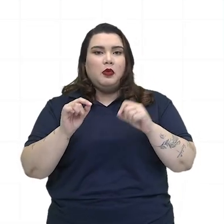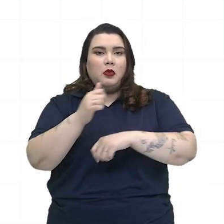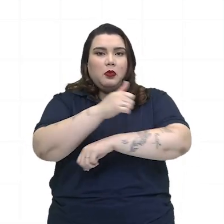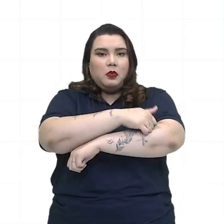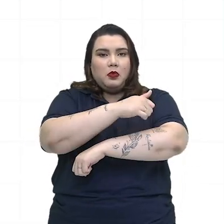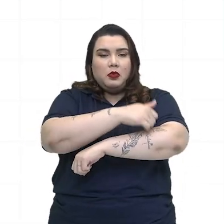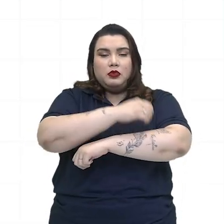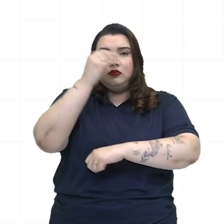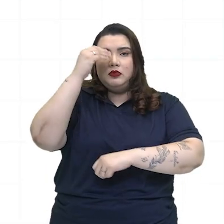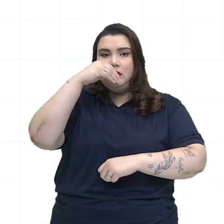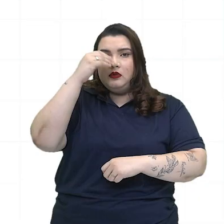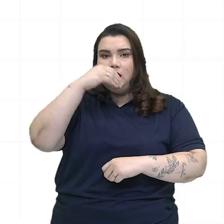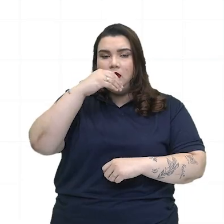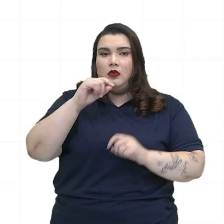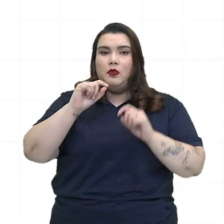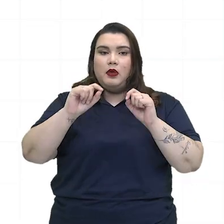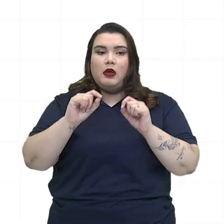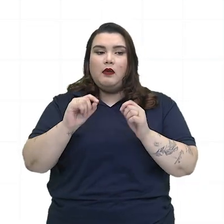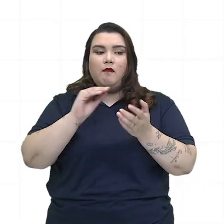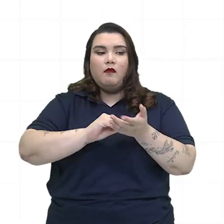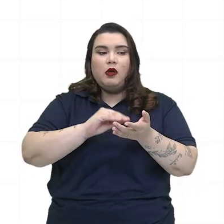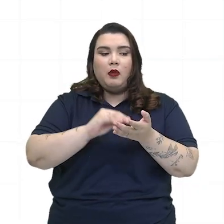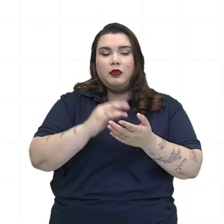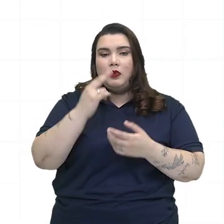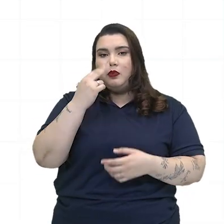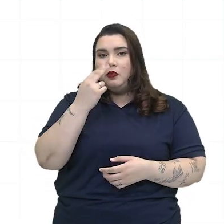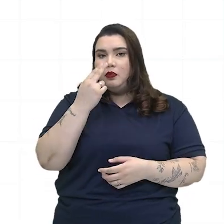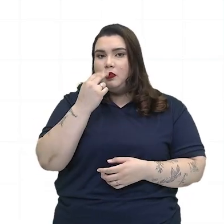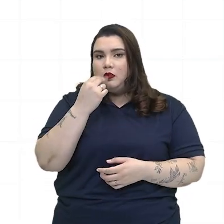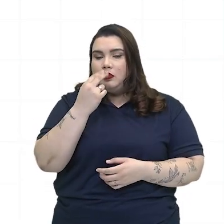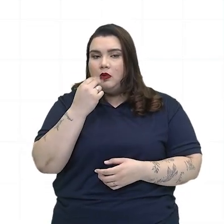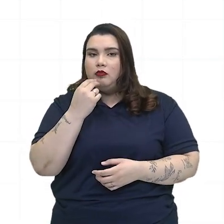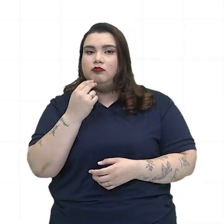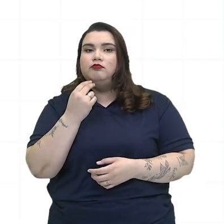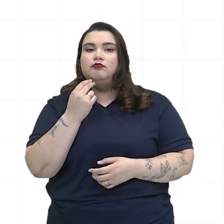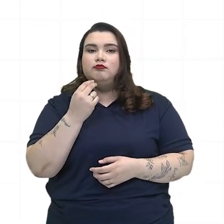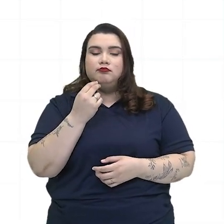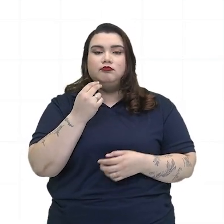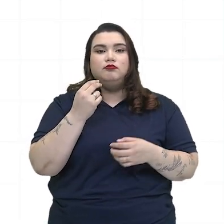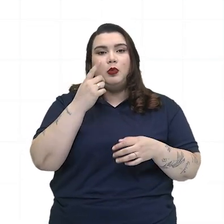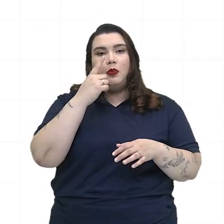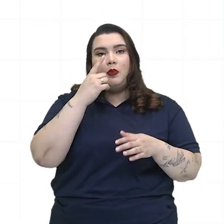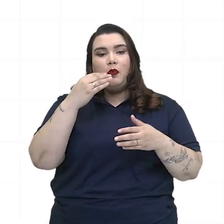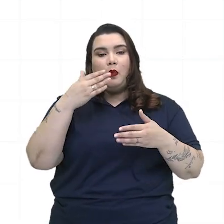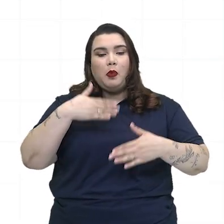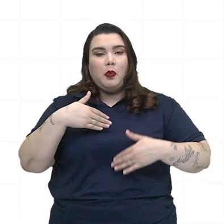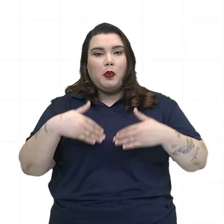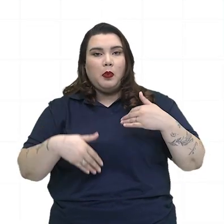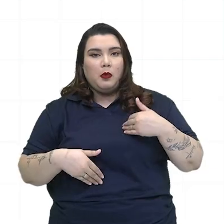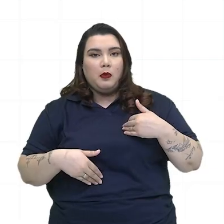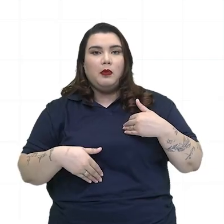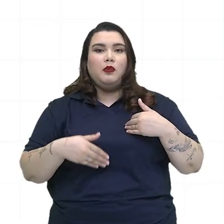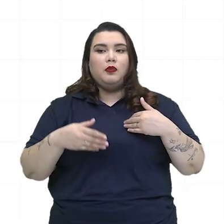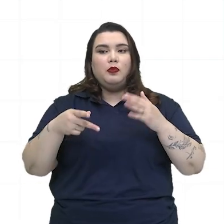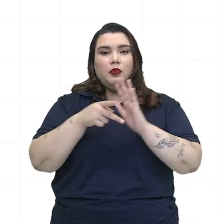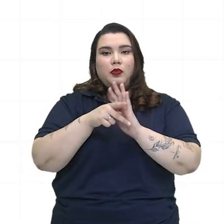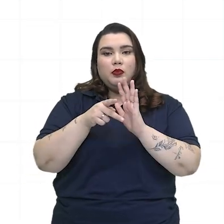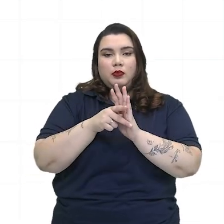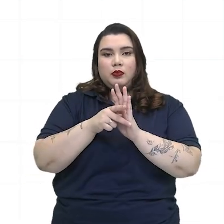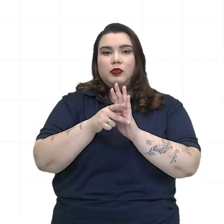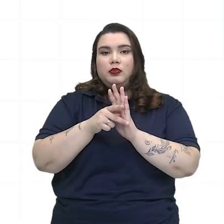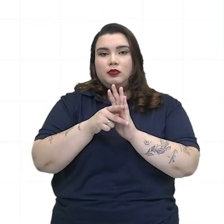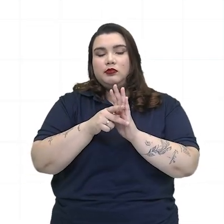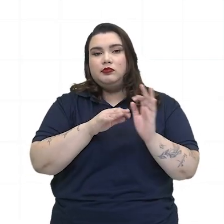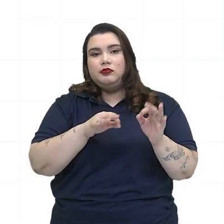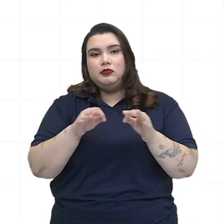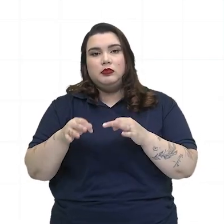por má nutrição, né? Falta de alguns nutrientes que vão estar presentes aí na composição do osso. Nesse caso